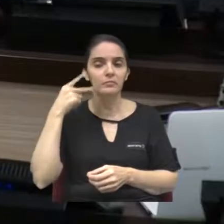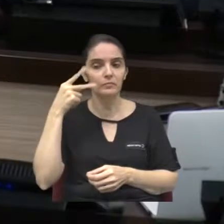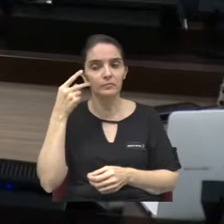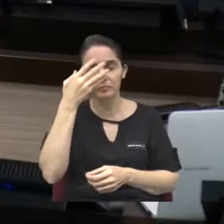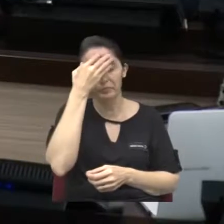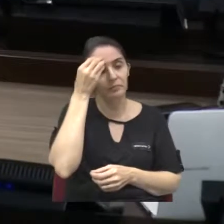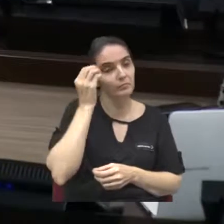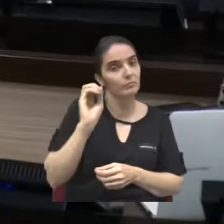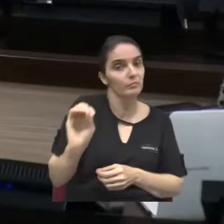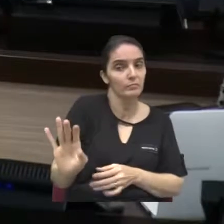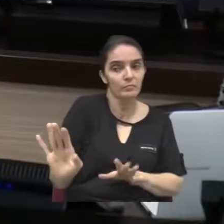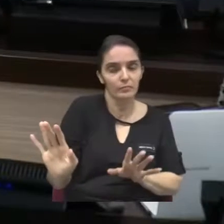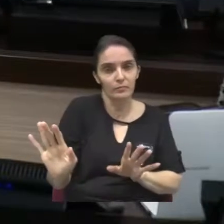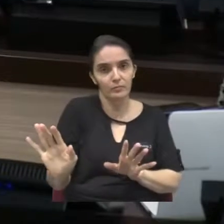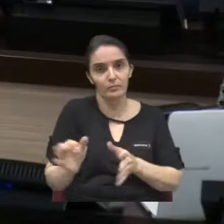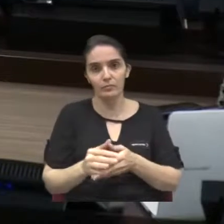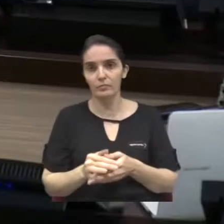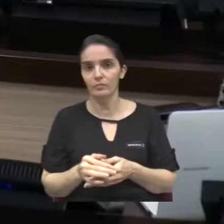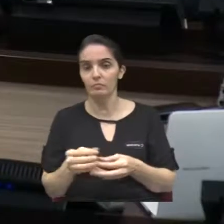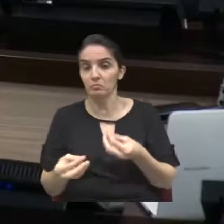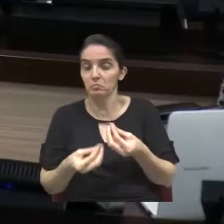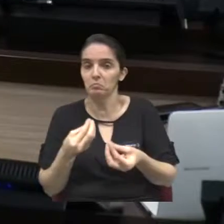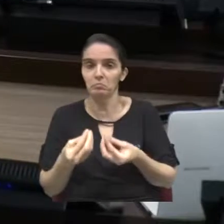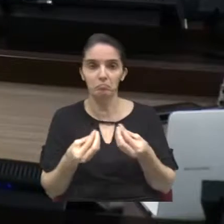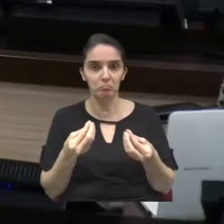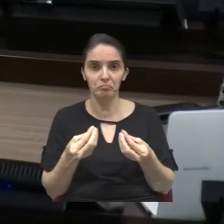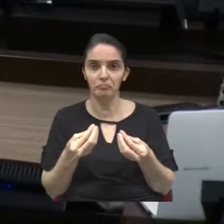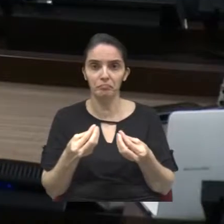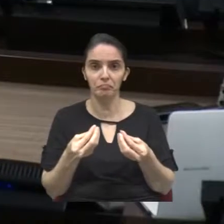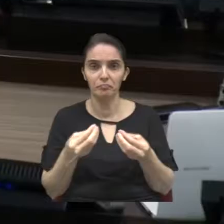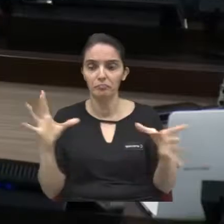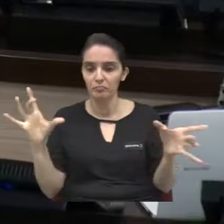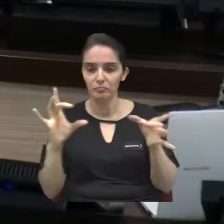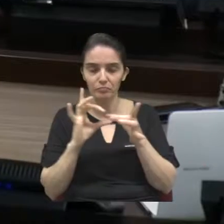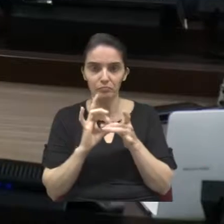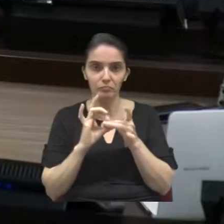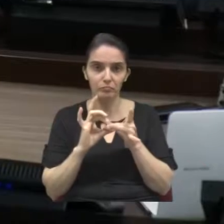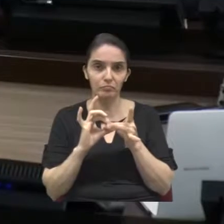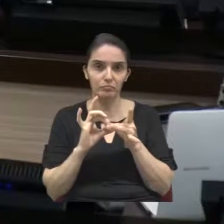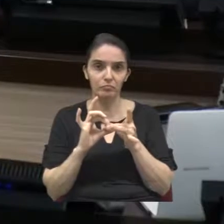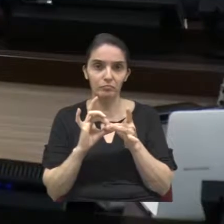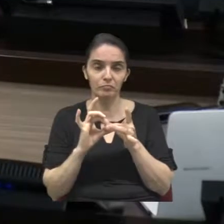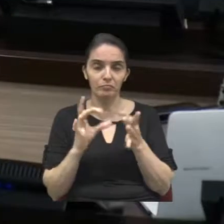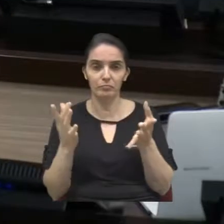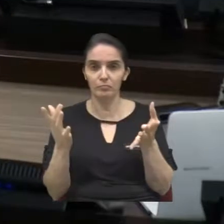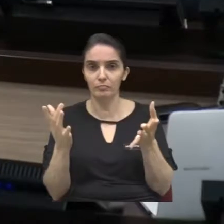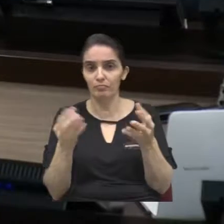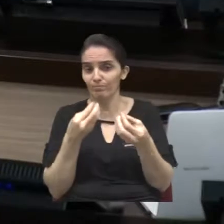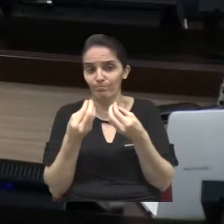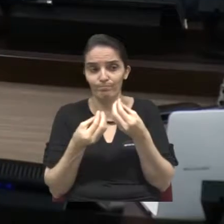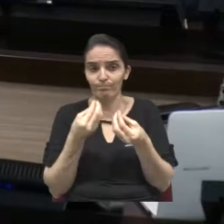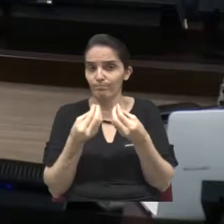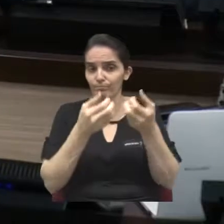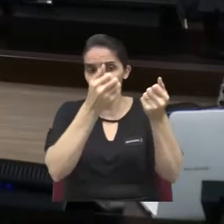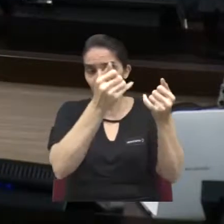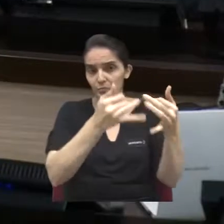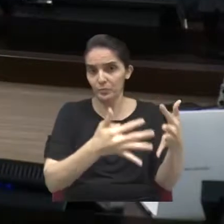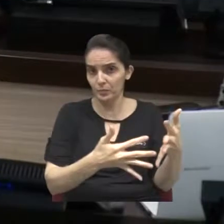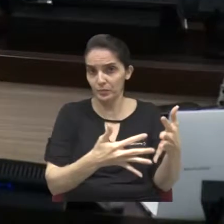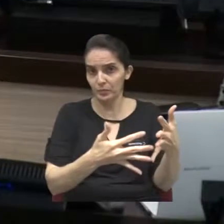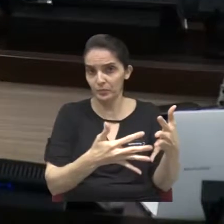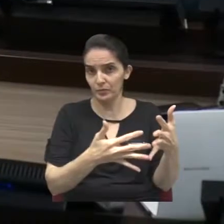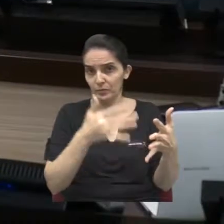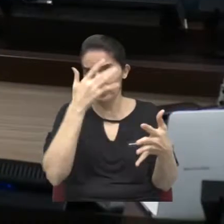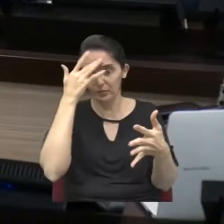E não tem como não atrelar um assunto ao outro, vereadora. Não tem como eu justificar para o meu eleitor, para o munícipe,